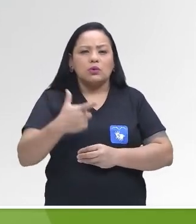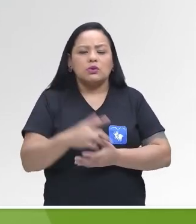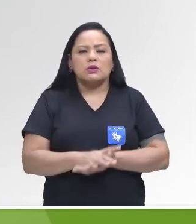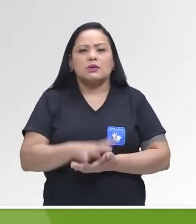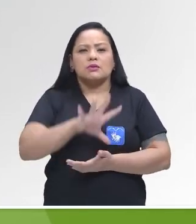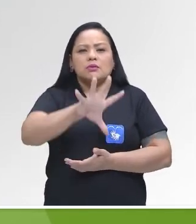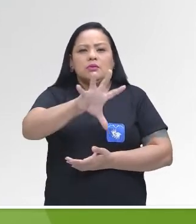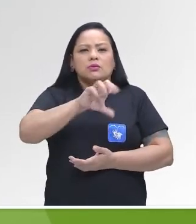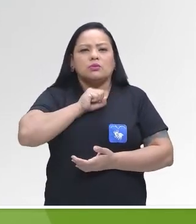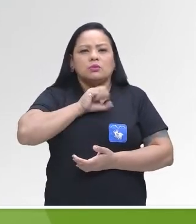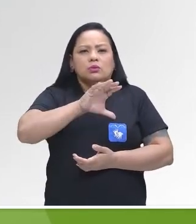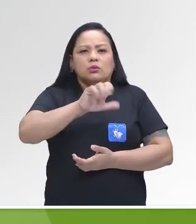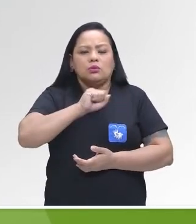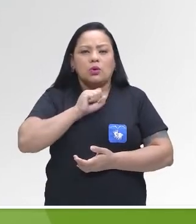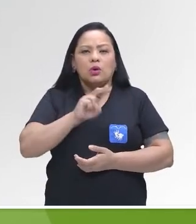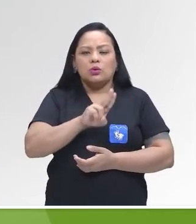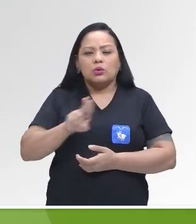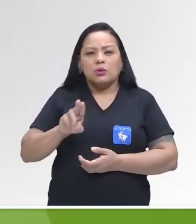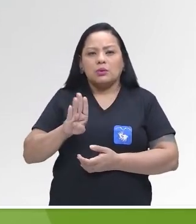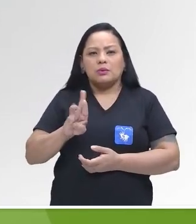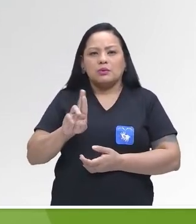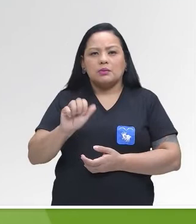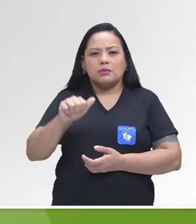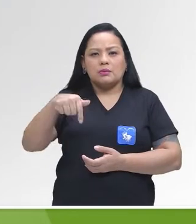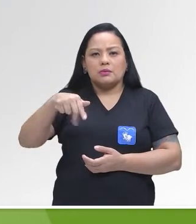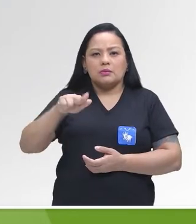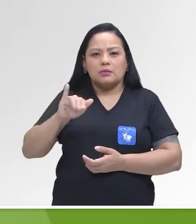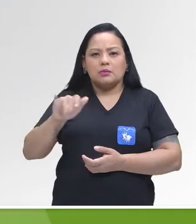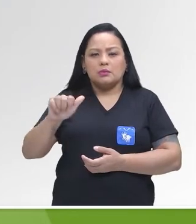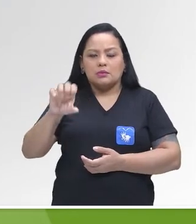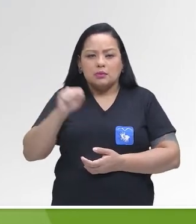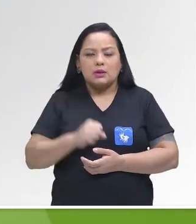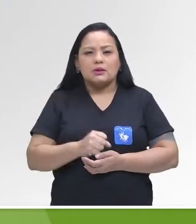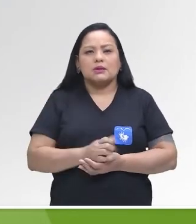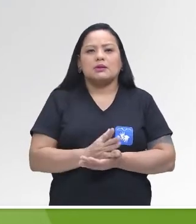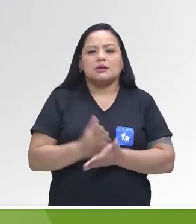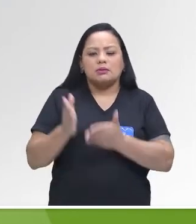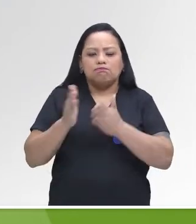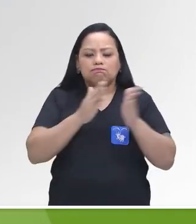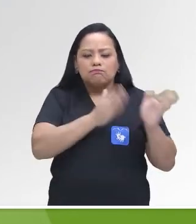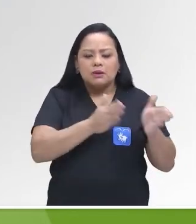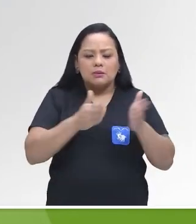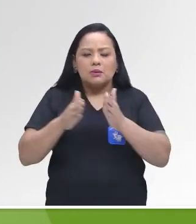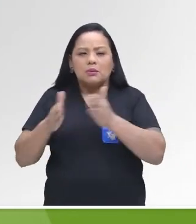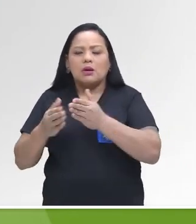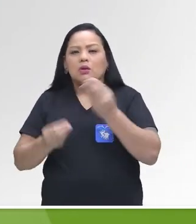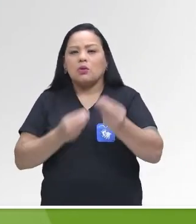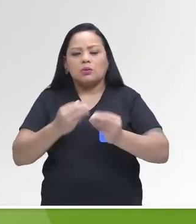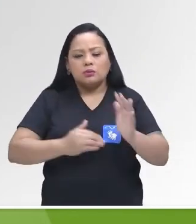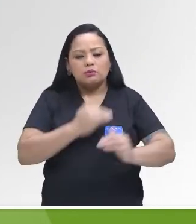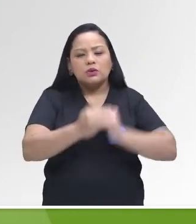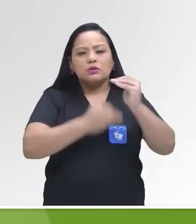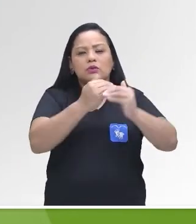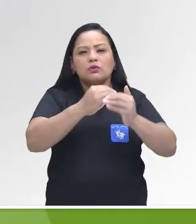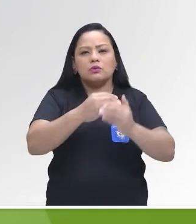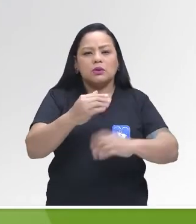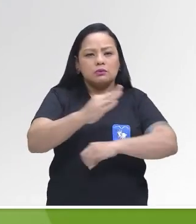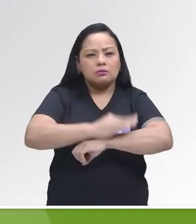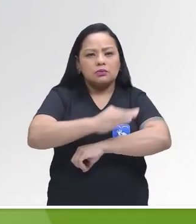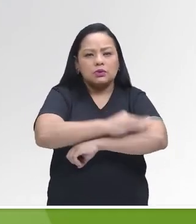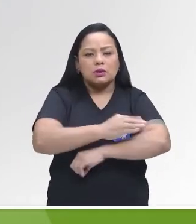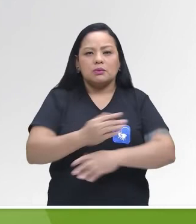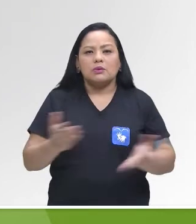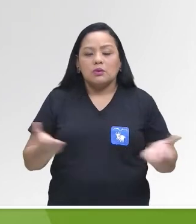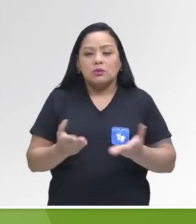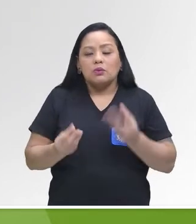tá ok? Então a gente tem aí as etapas da reprodução de um anfíbio, né? E também a etapa da vida dele, tá ok? E aí